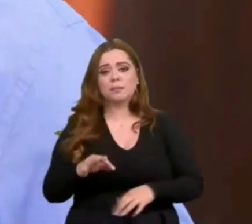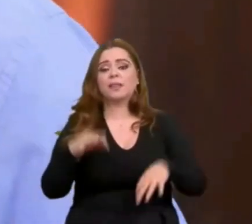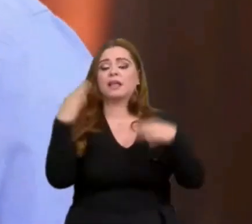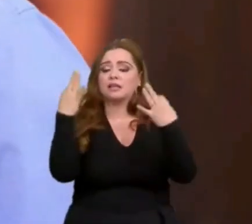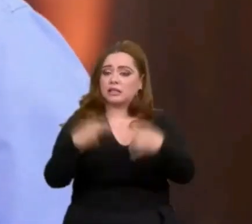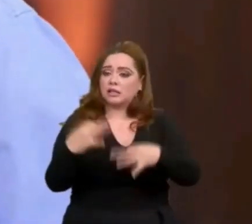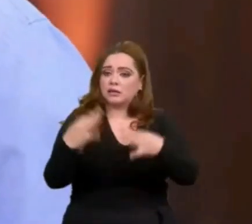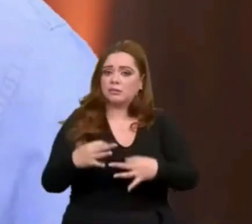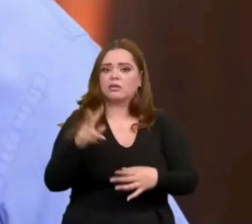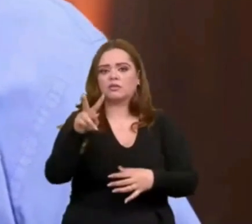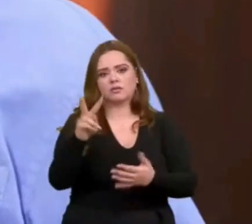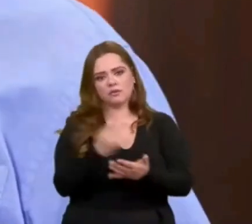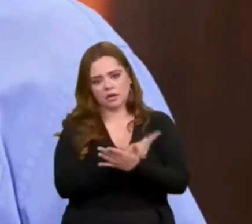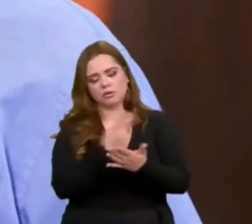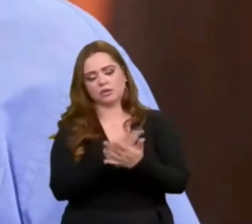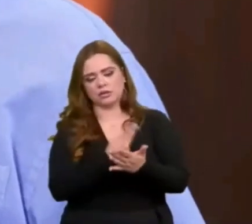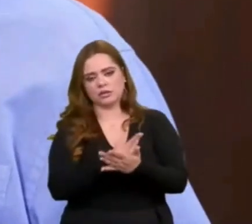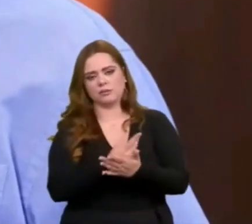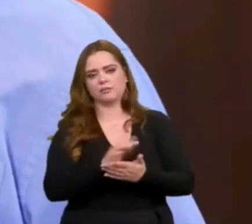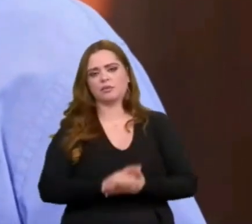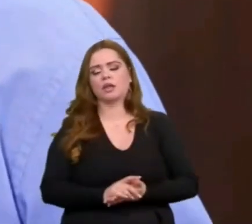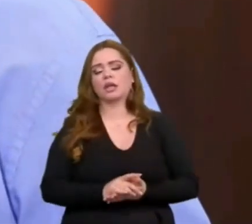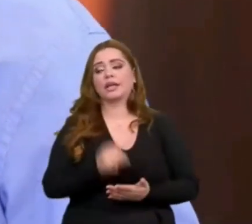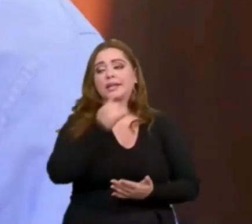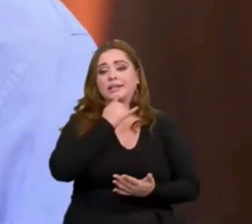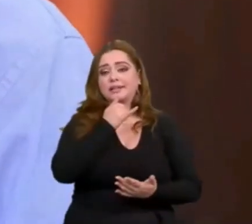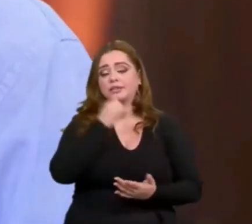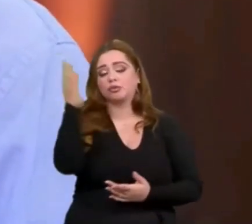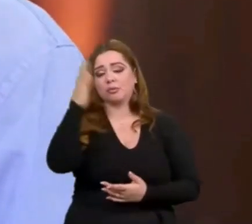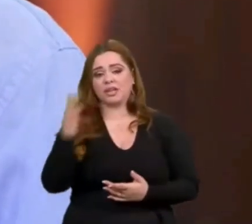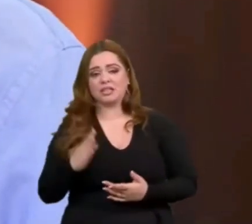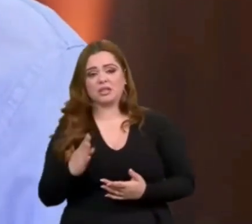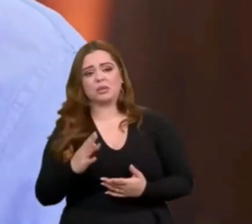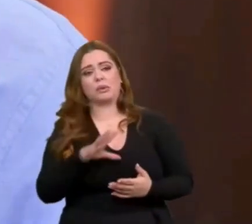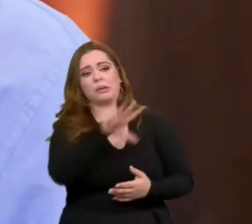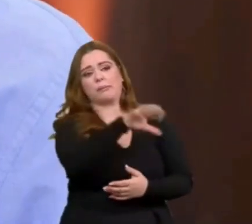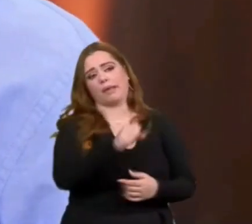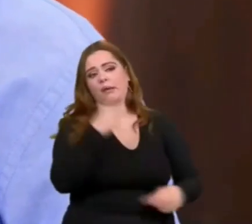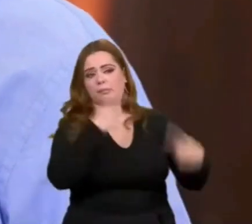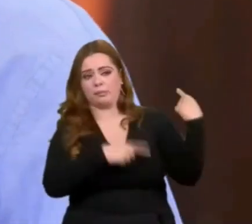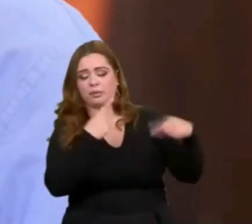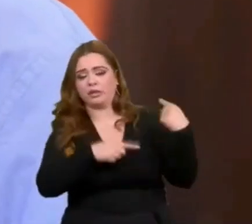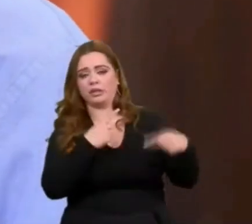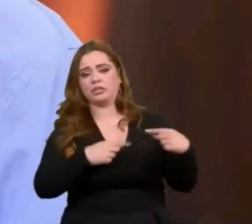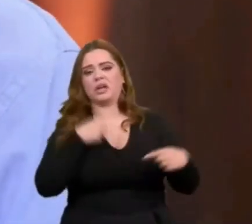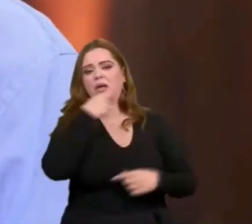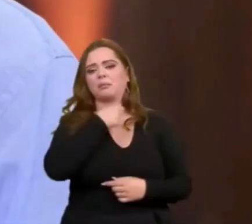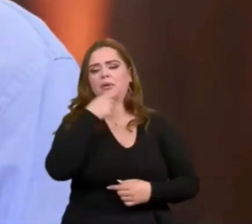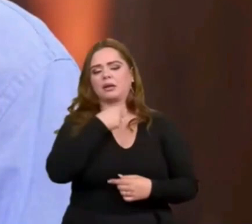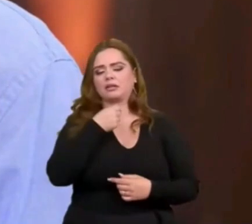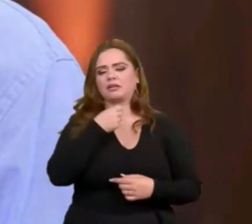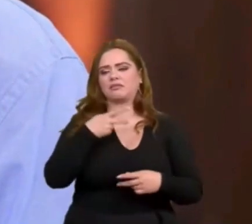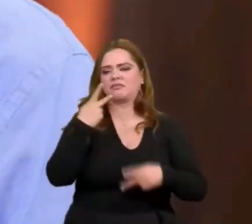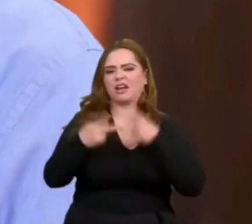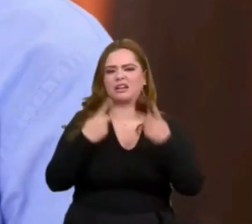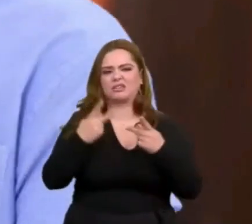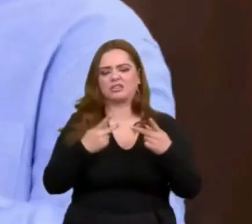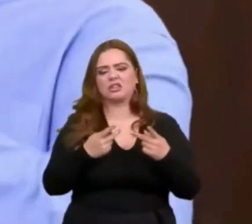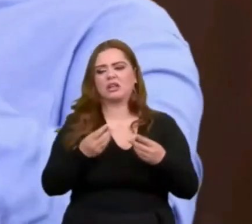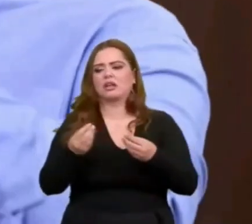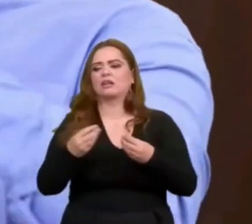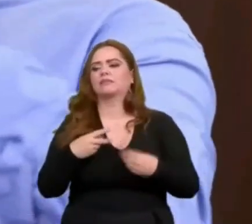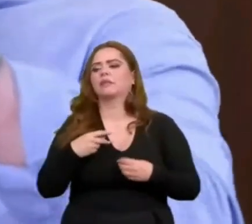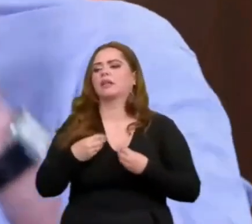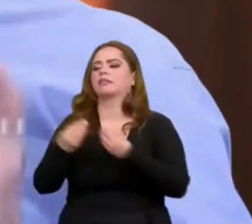acontecer. Lamentavelmente, no Brasil, se adota política, sabe, a imprensa trata esse negócio, vai dando o que você recebe. Ou